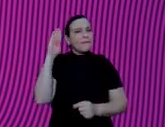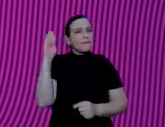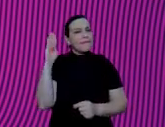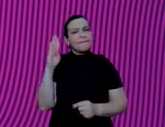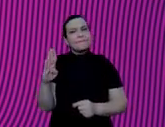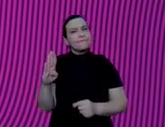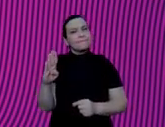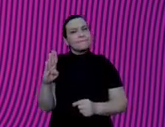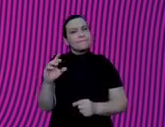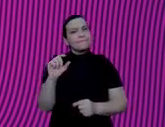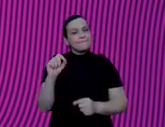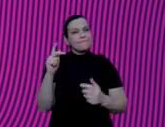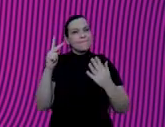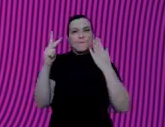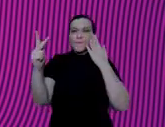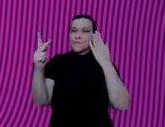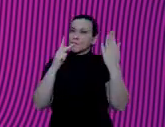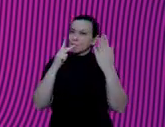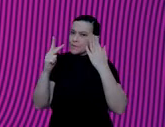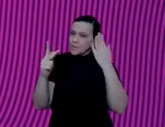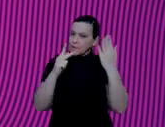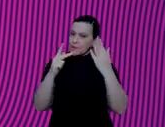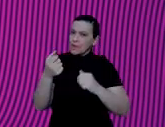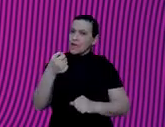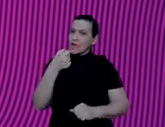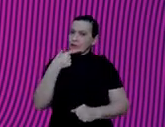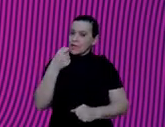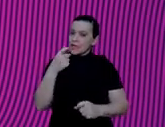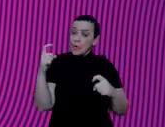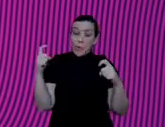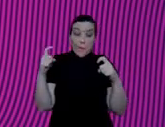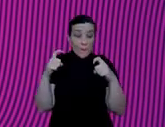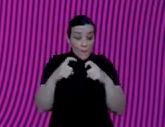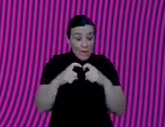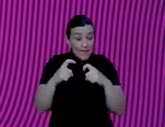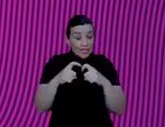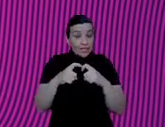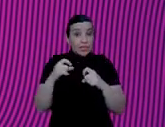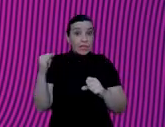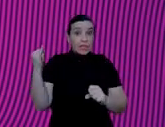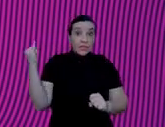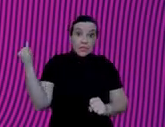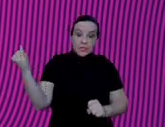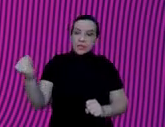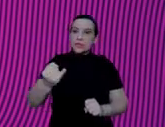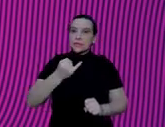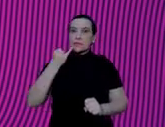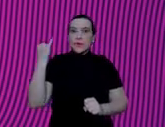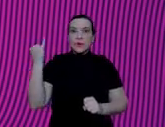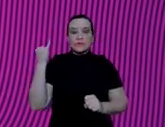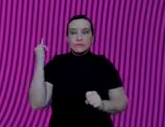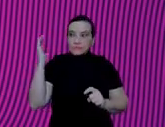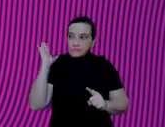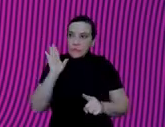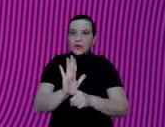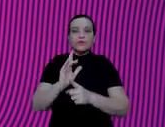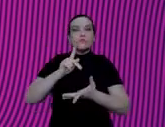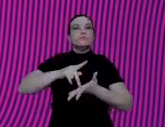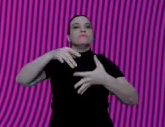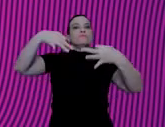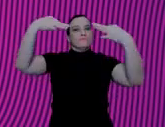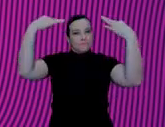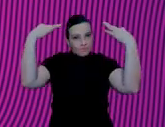psiquiatria, a medicação, a medicina como um todo, como uma solução, a principal solução e ferramenta para lidar com